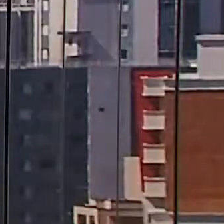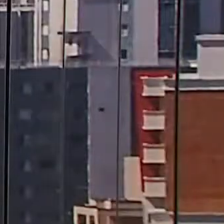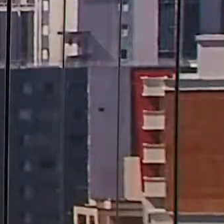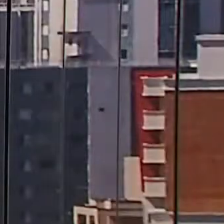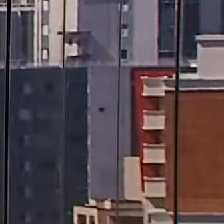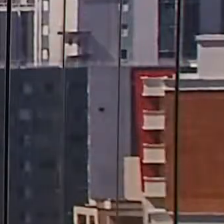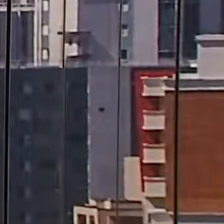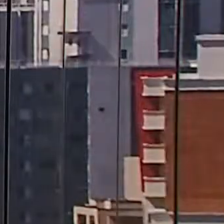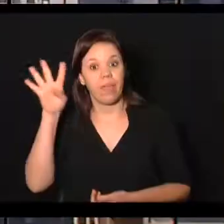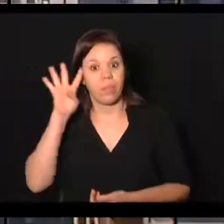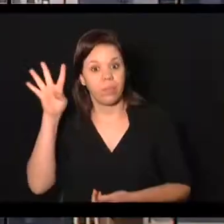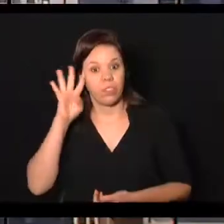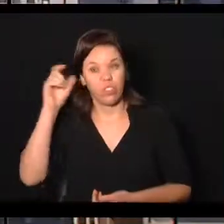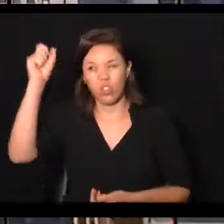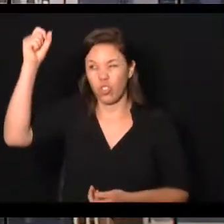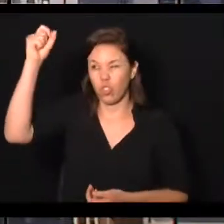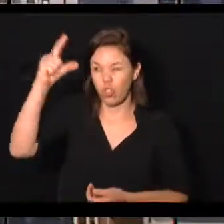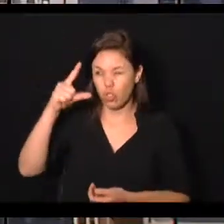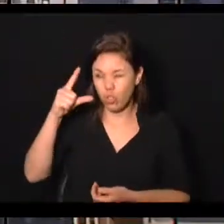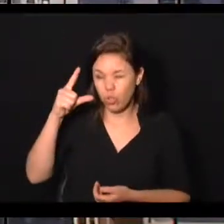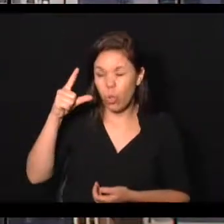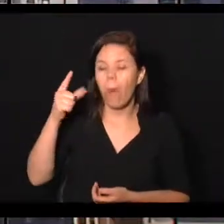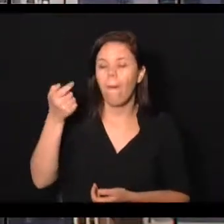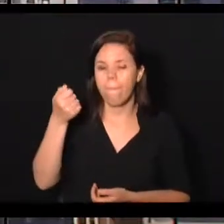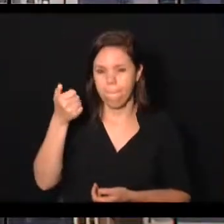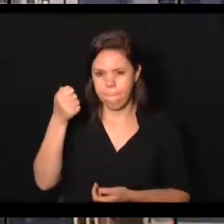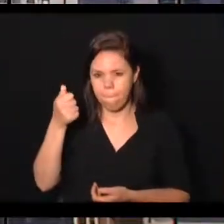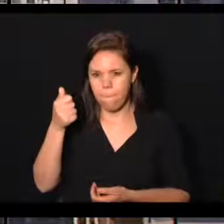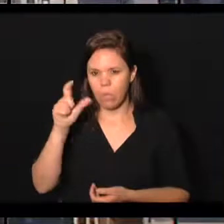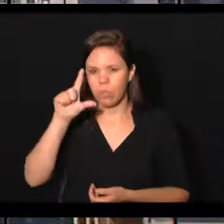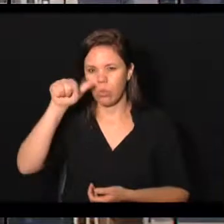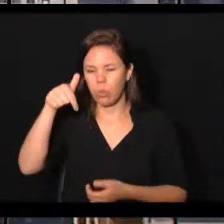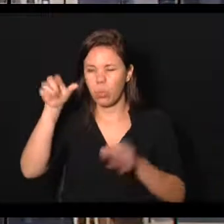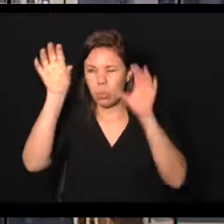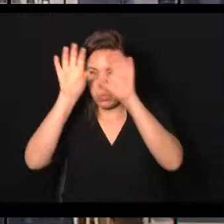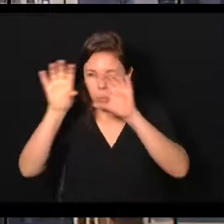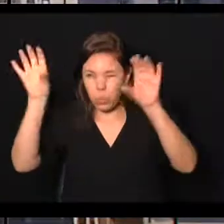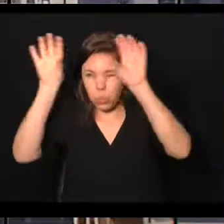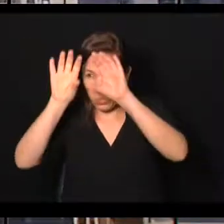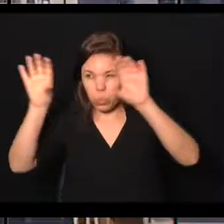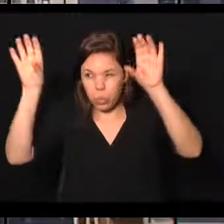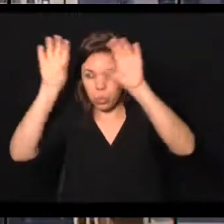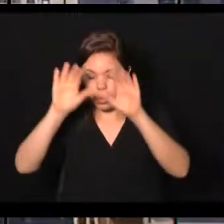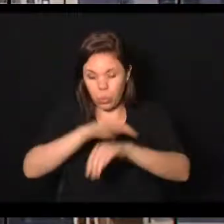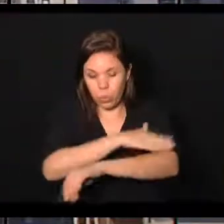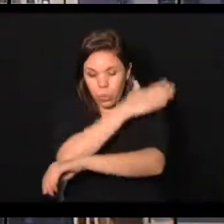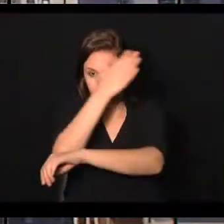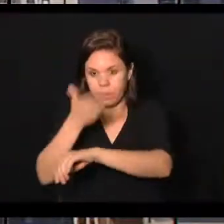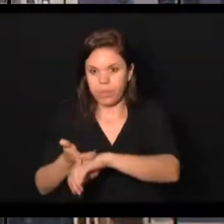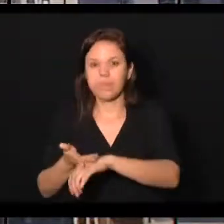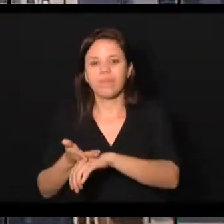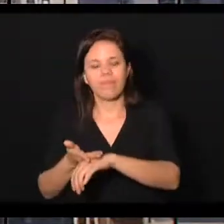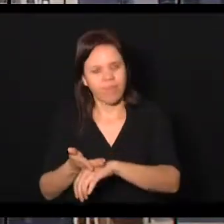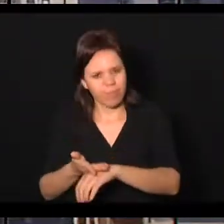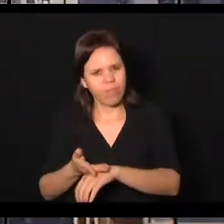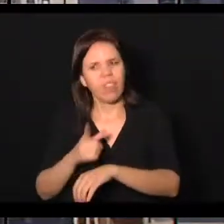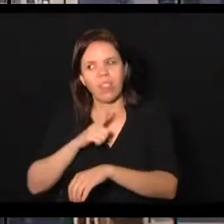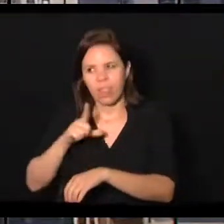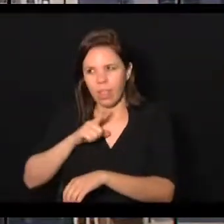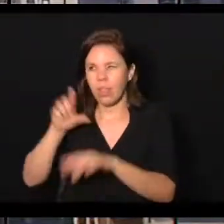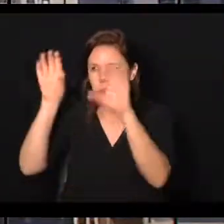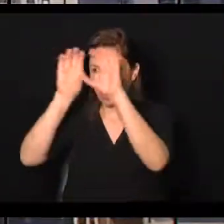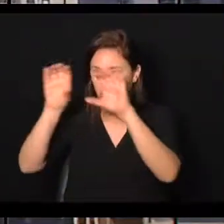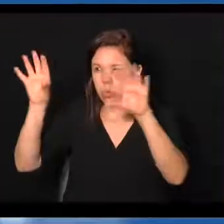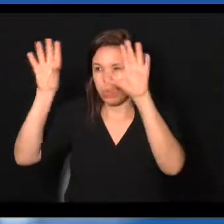Amanhã, quarta-feira, o sol até chega a aparecer, mas entre muitas nuvens durante o dia. Então teremos um céu